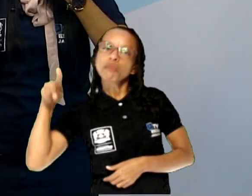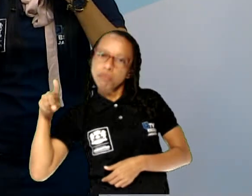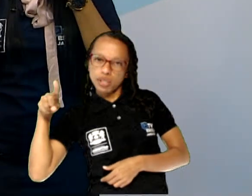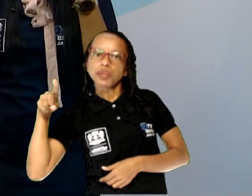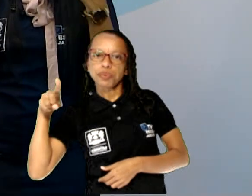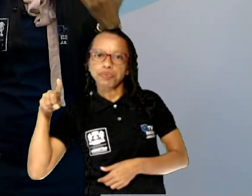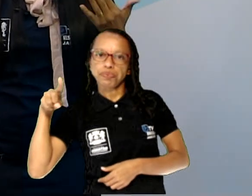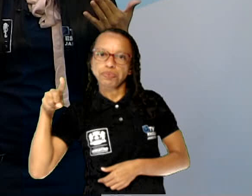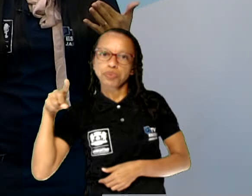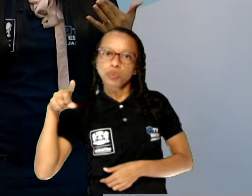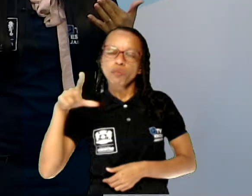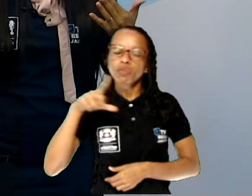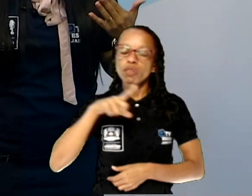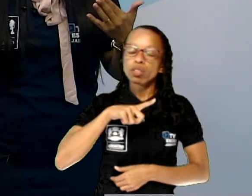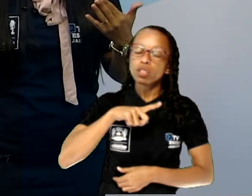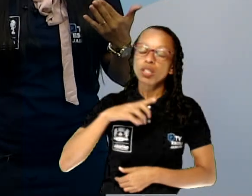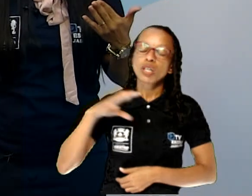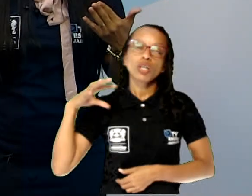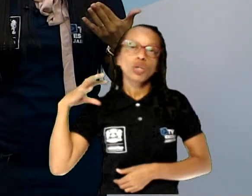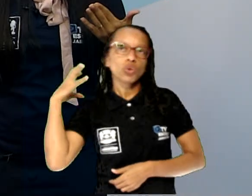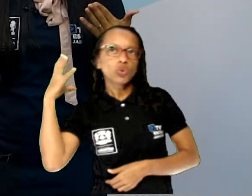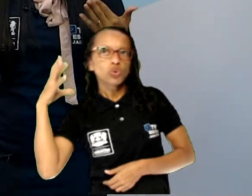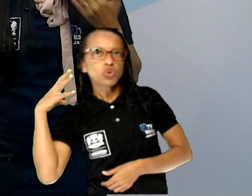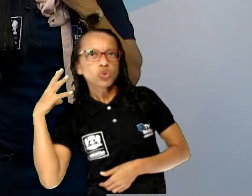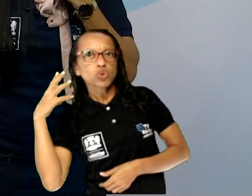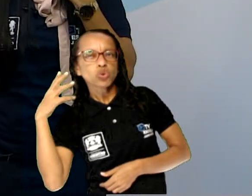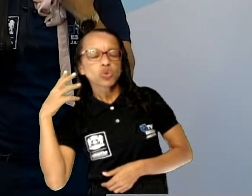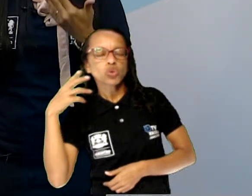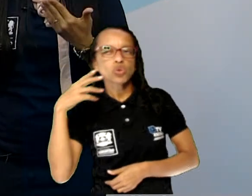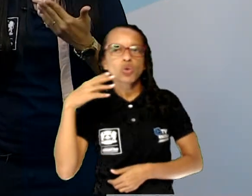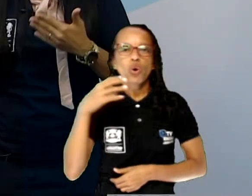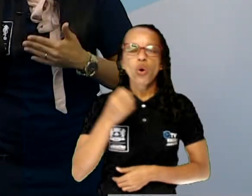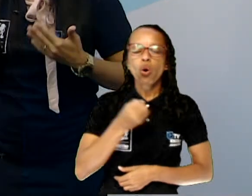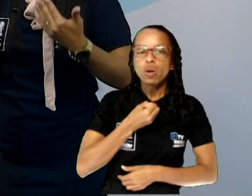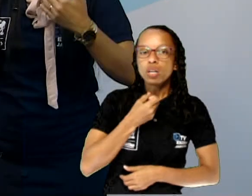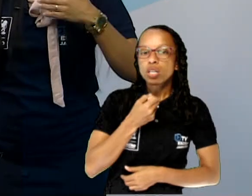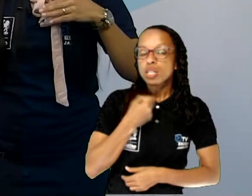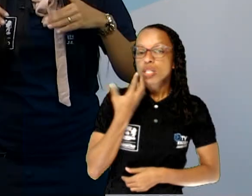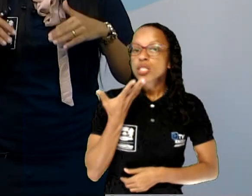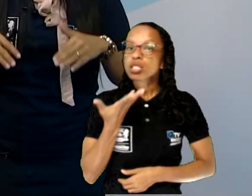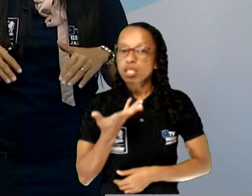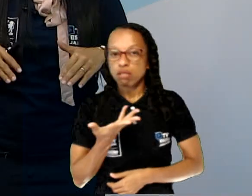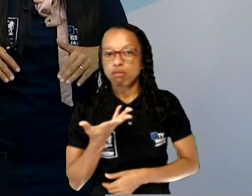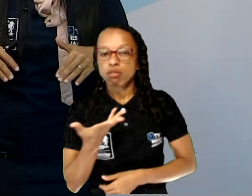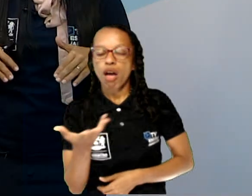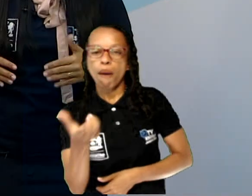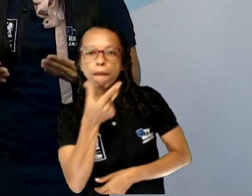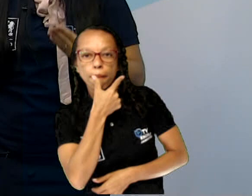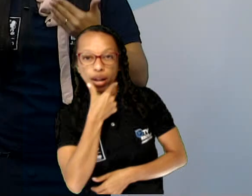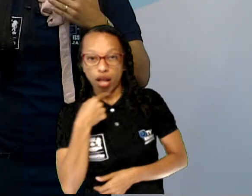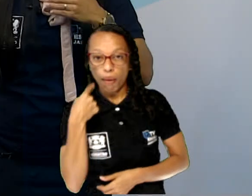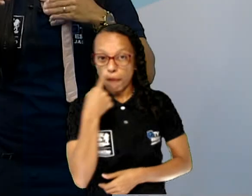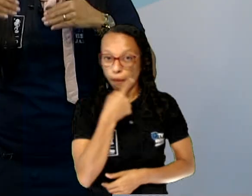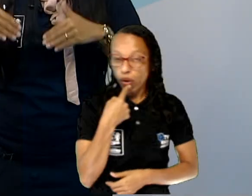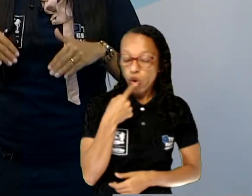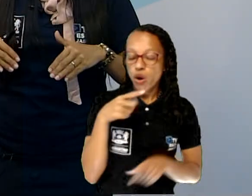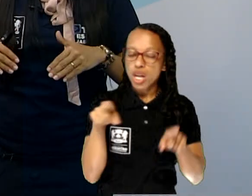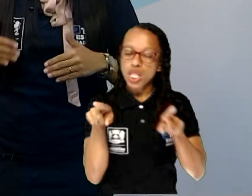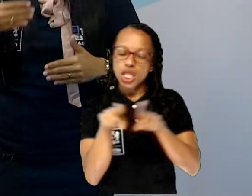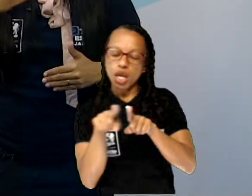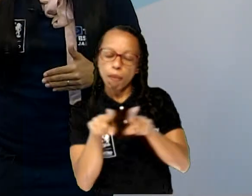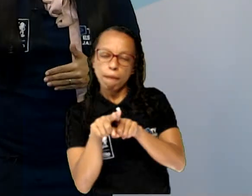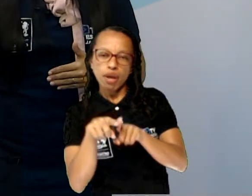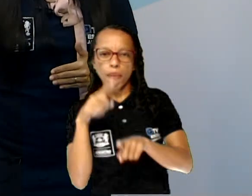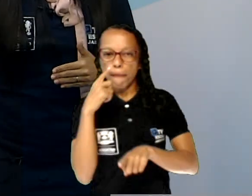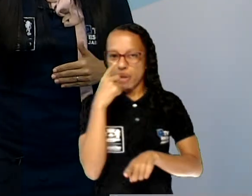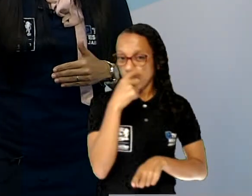boca. Dessa forma, vocês estão escutando o som sair dessa forma, mas na escrita não. Quando se está escrito,